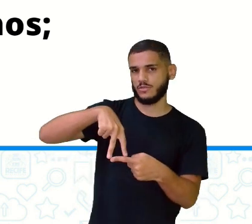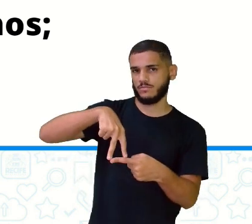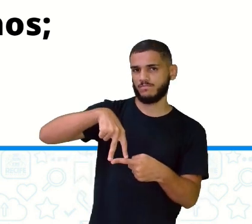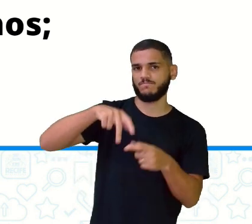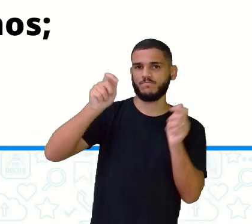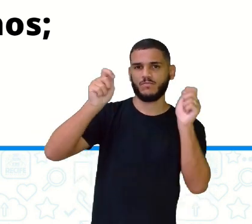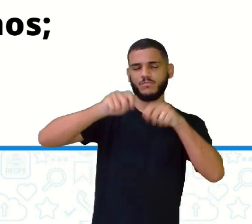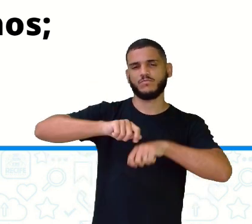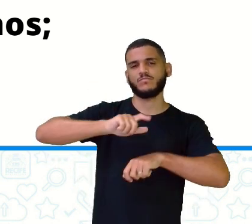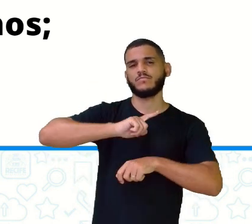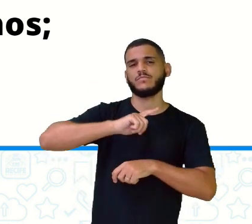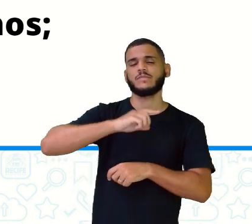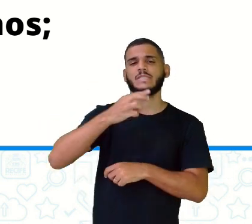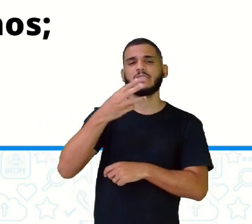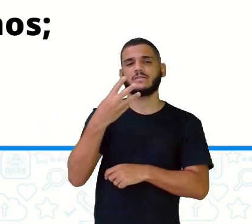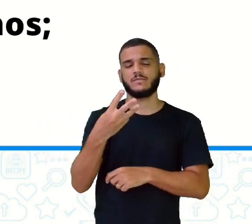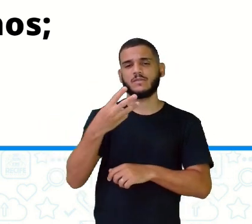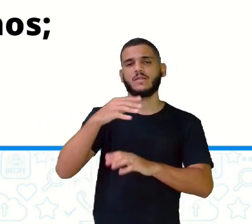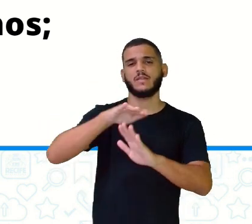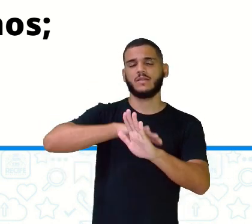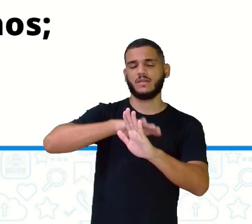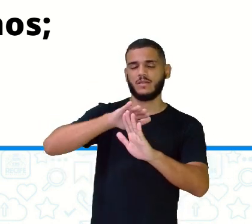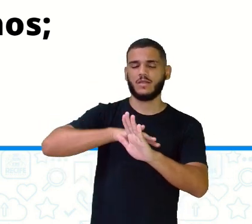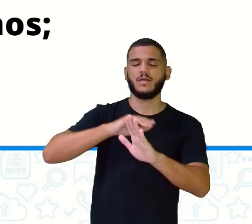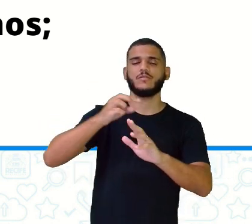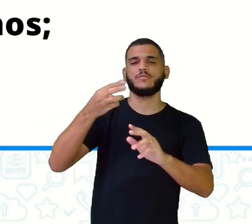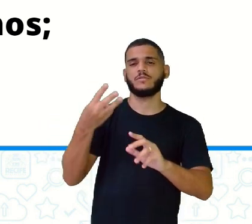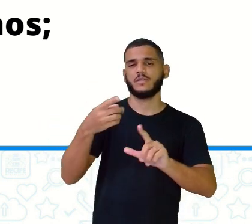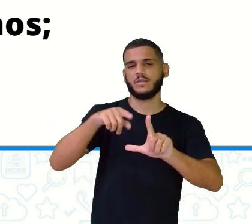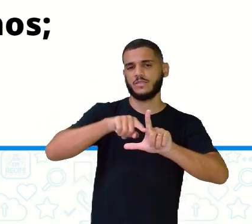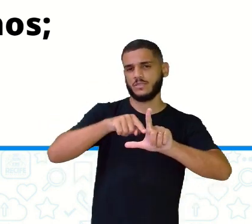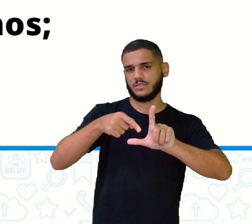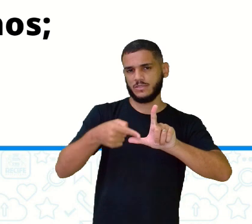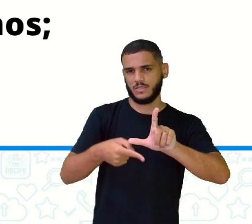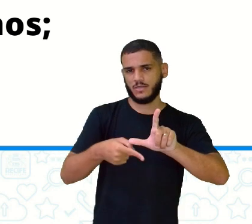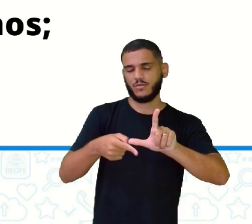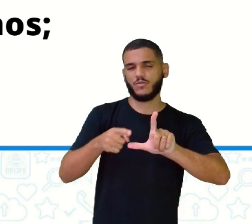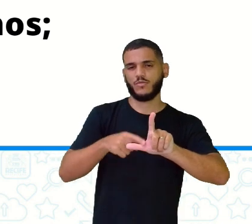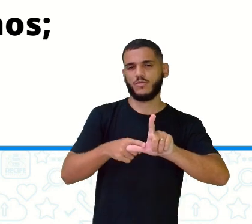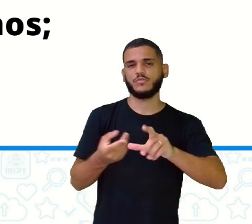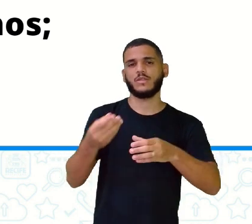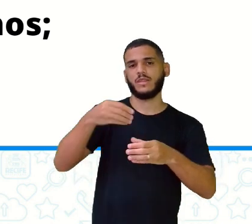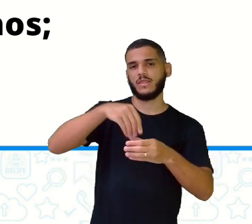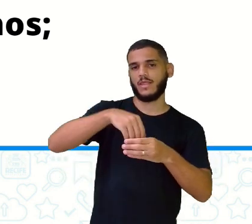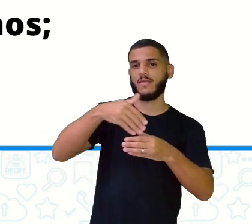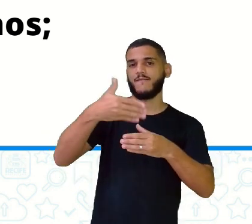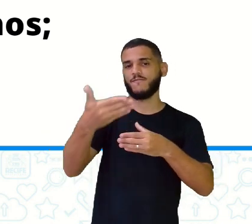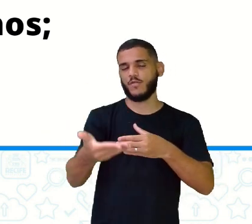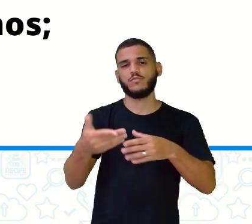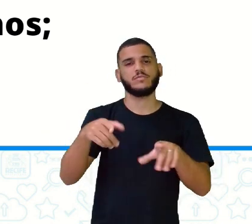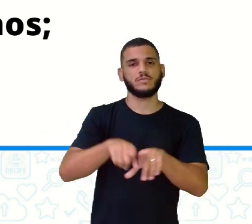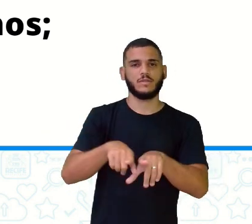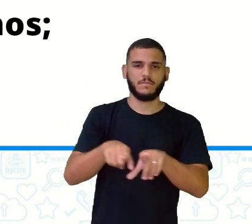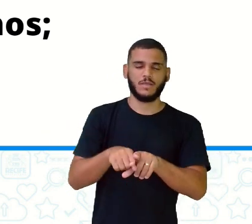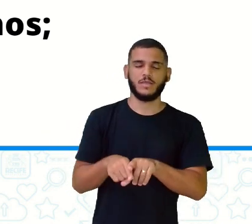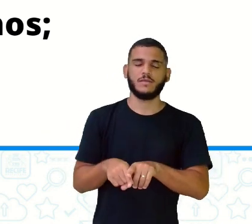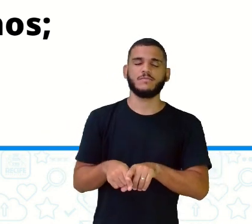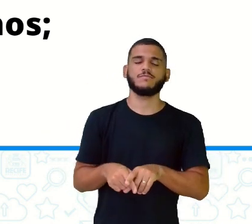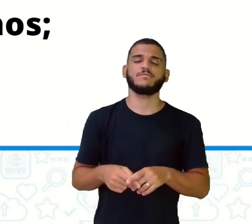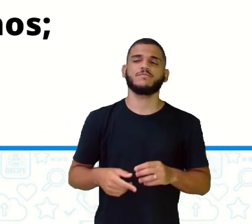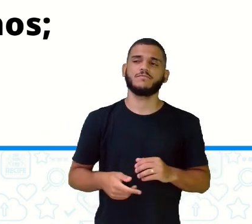lados, 3 ângulos internos, 3 ângulos externos e 3 vértices. 3,